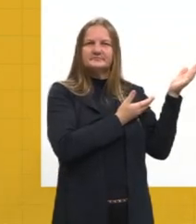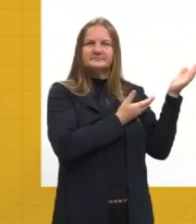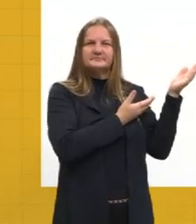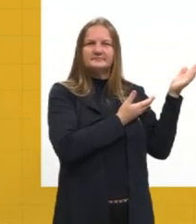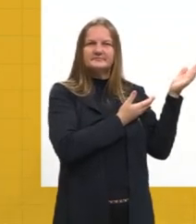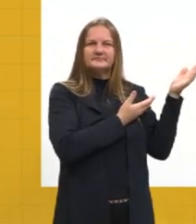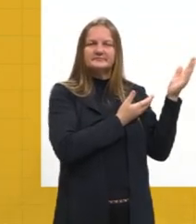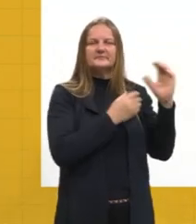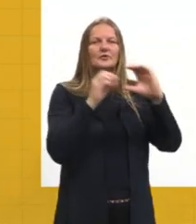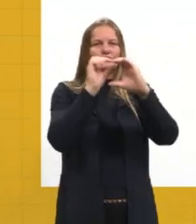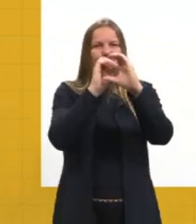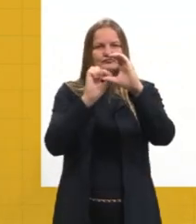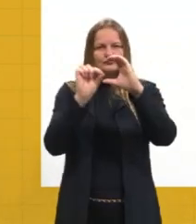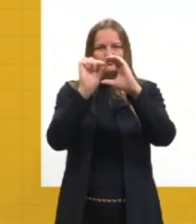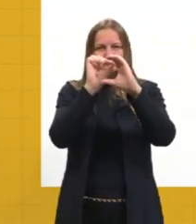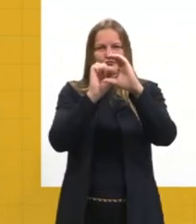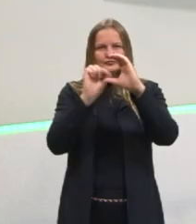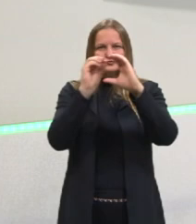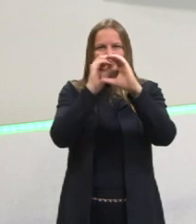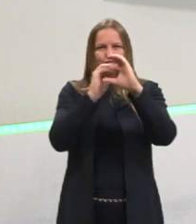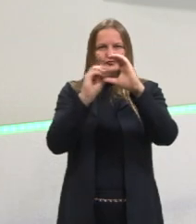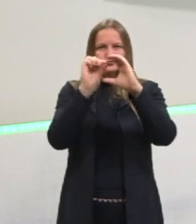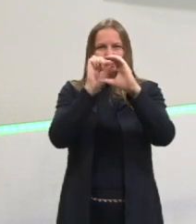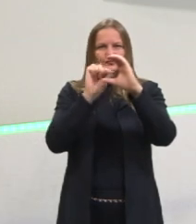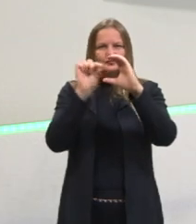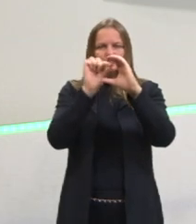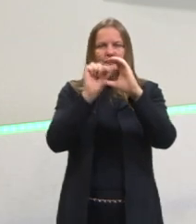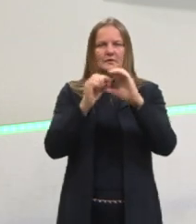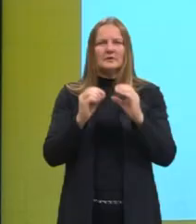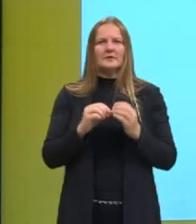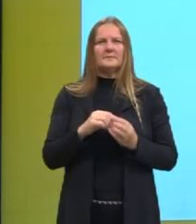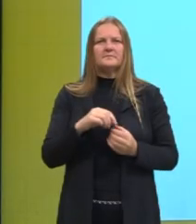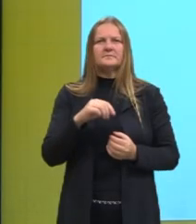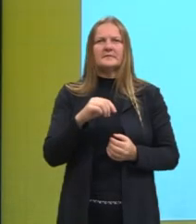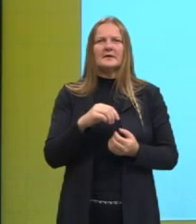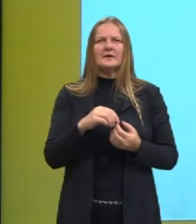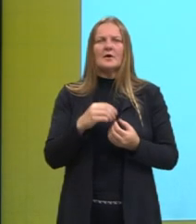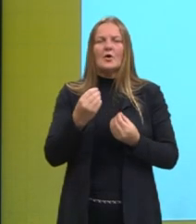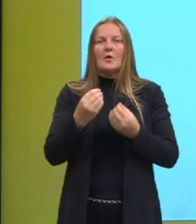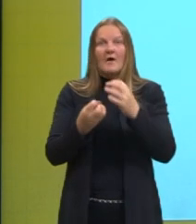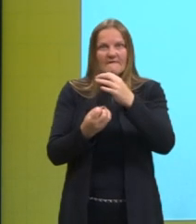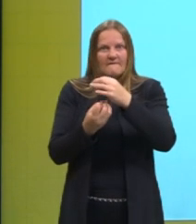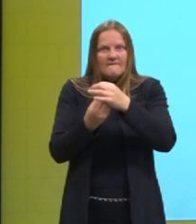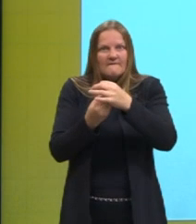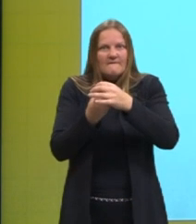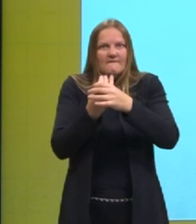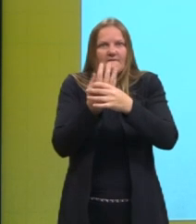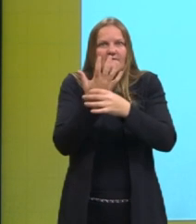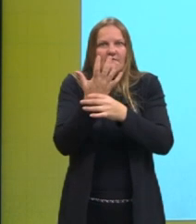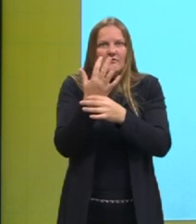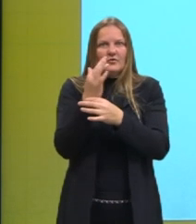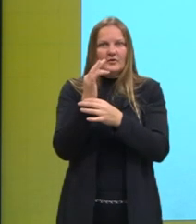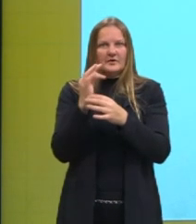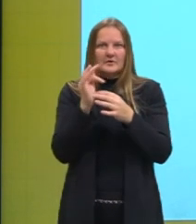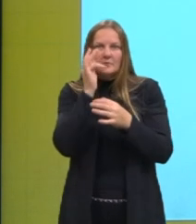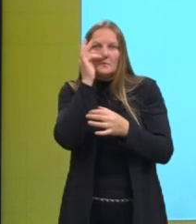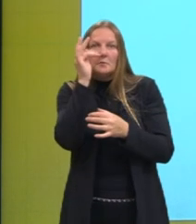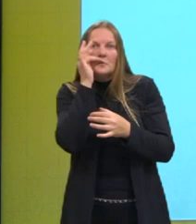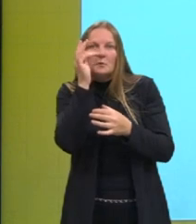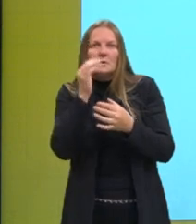das angiospermas tá então o órgão sexual da angiosperma é a flor Então